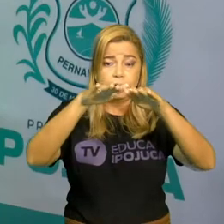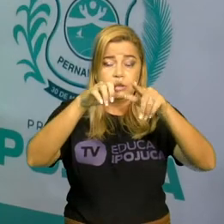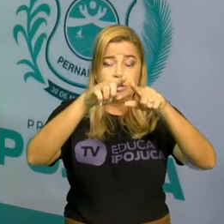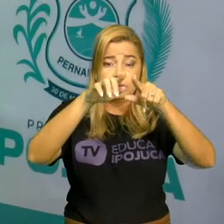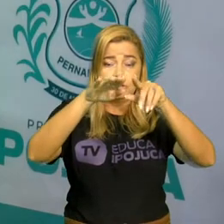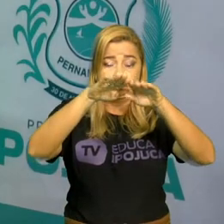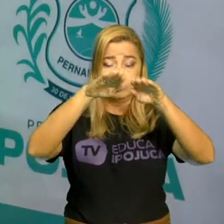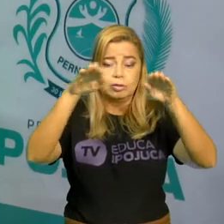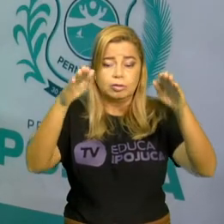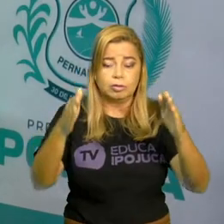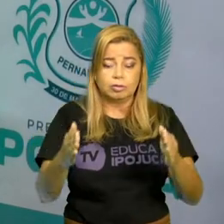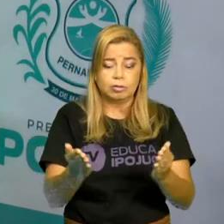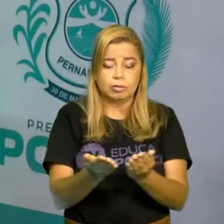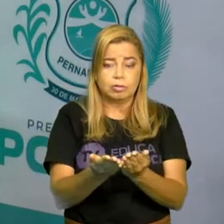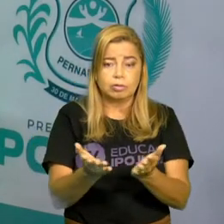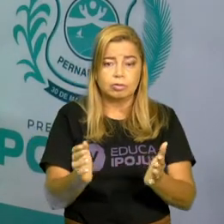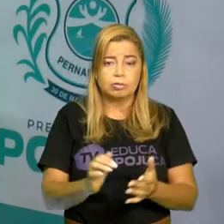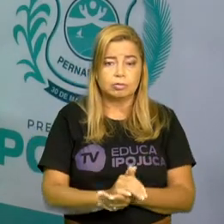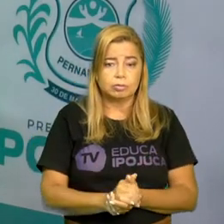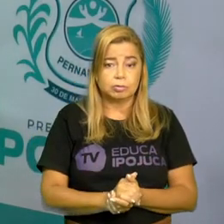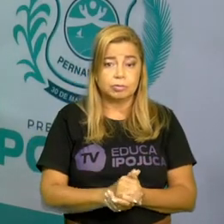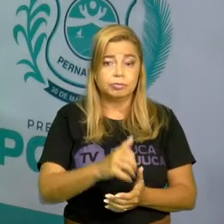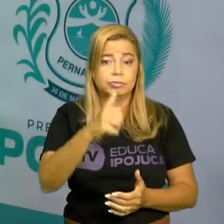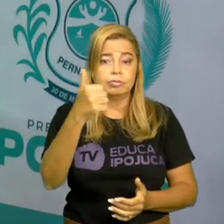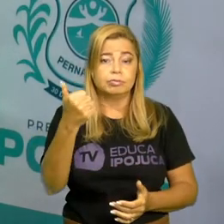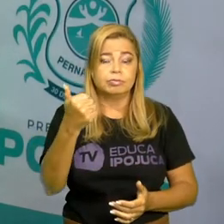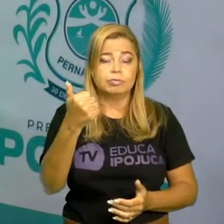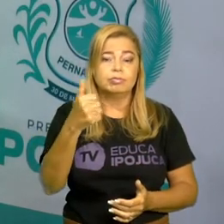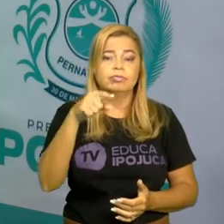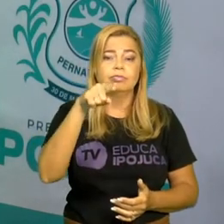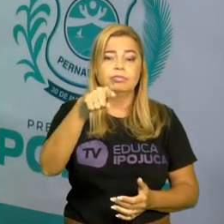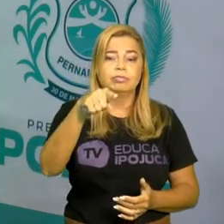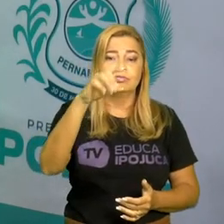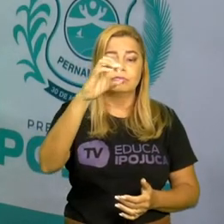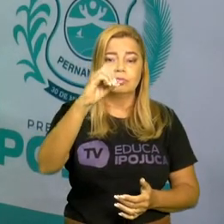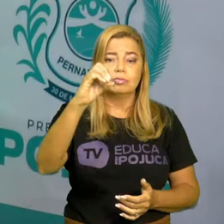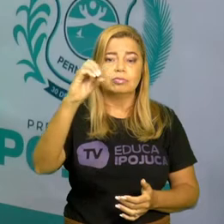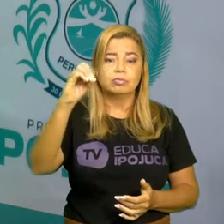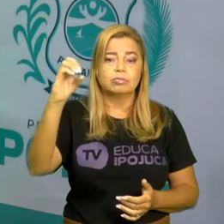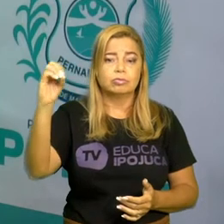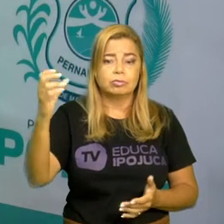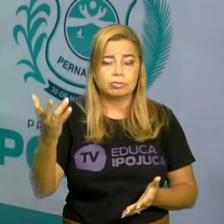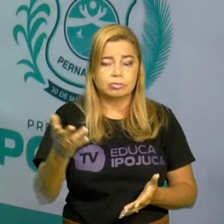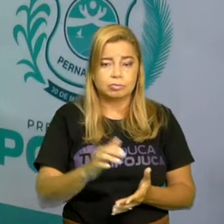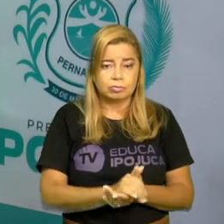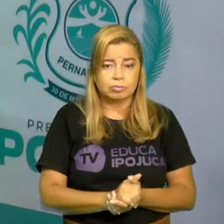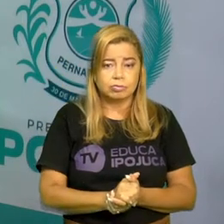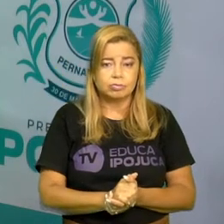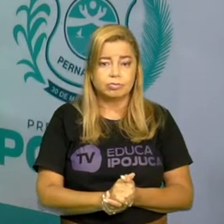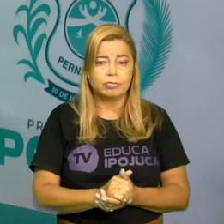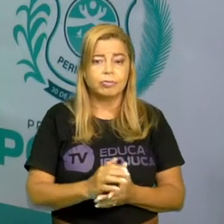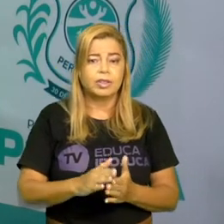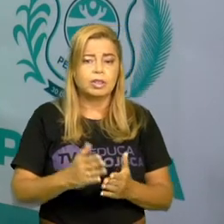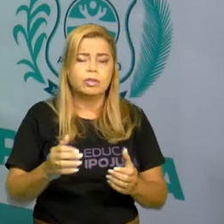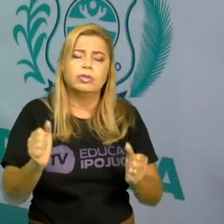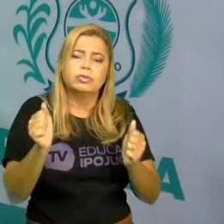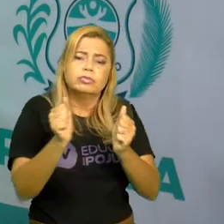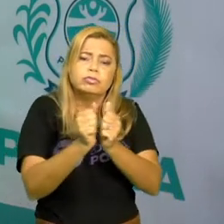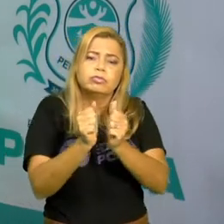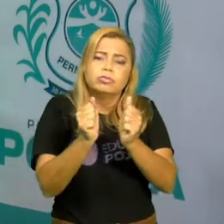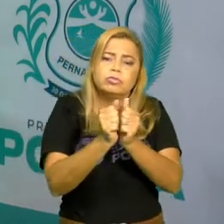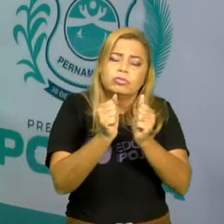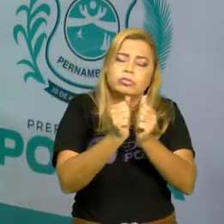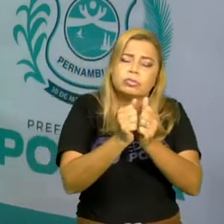para formar aqui, ó, 1000 unidades, quer dizer que eu peguei uma unidade e contei, tem 3 unidades.